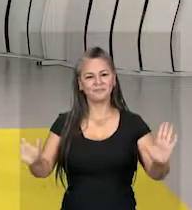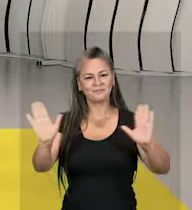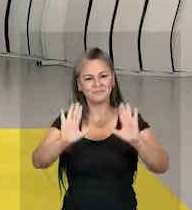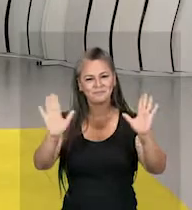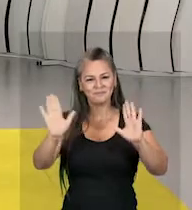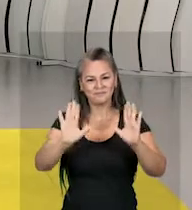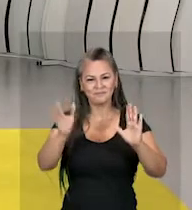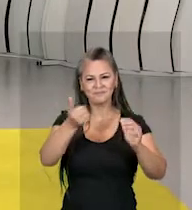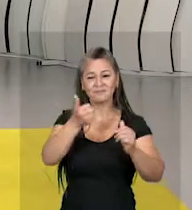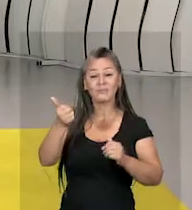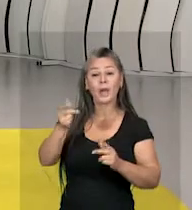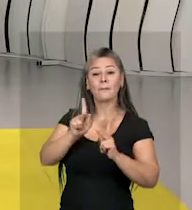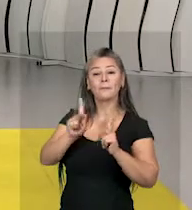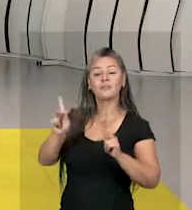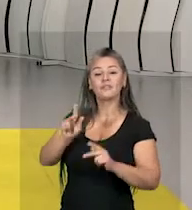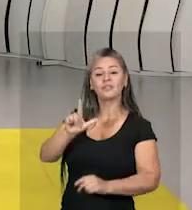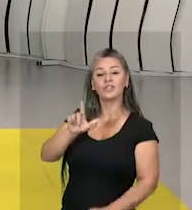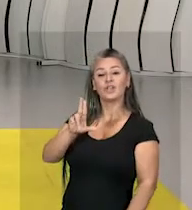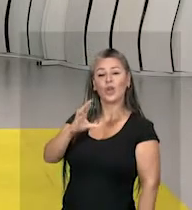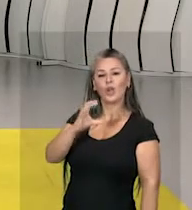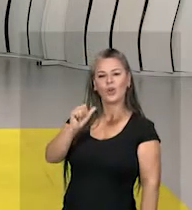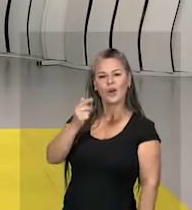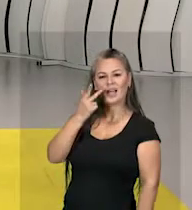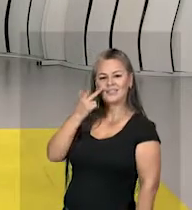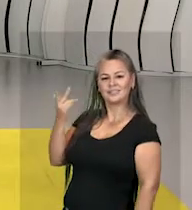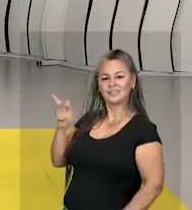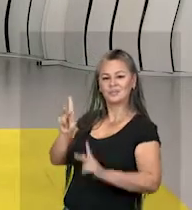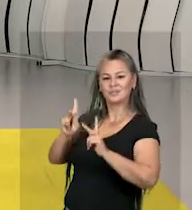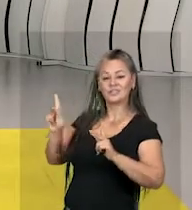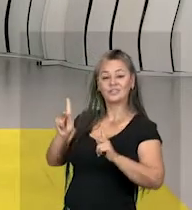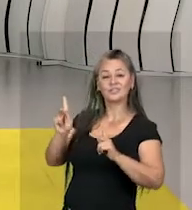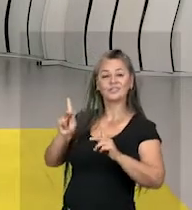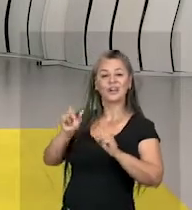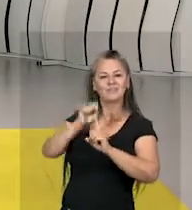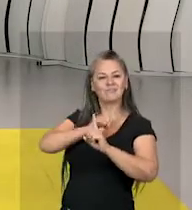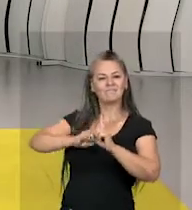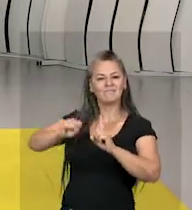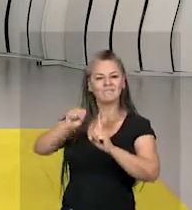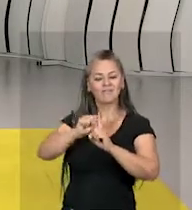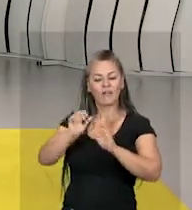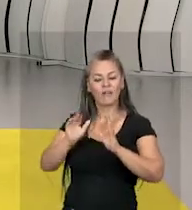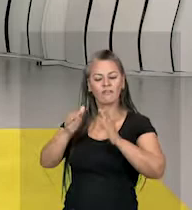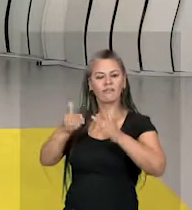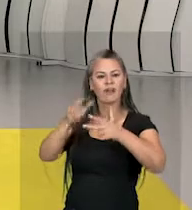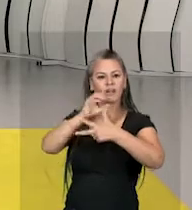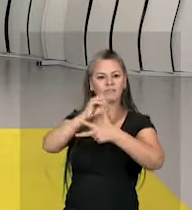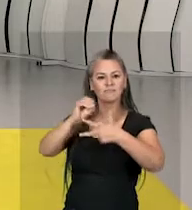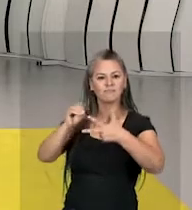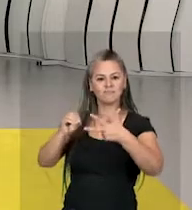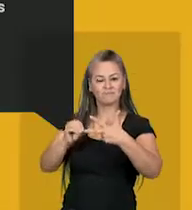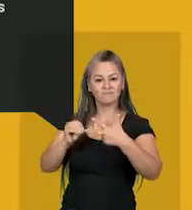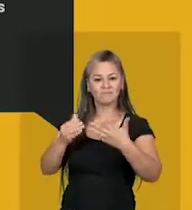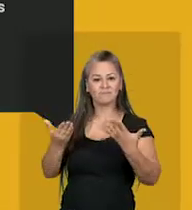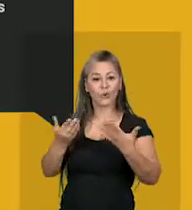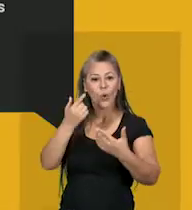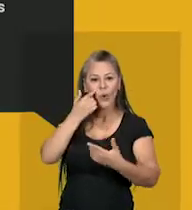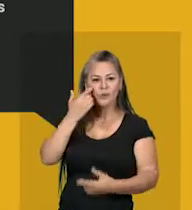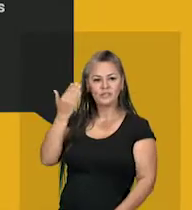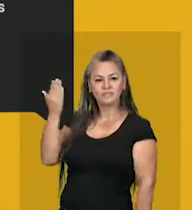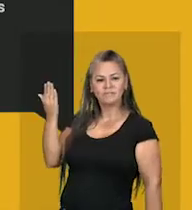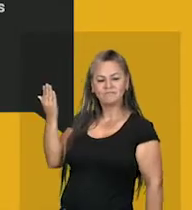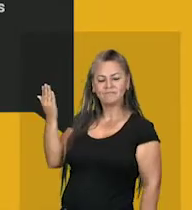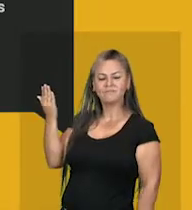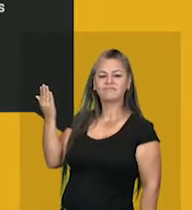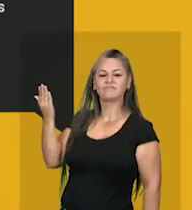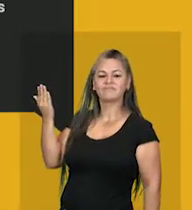Olá pessoal, Lucas mais uma vez com vocês para a Sociologia no Enem. Hoje a gente vai tratar do Estado moderno e